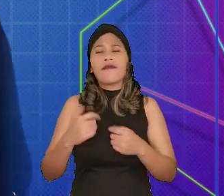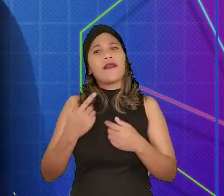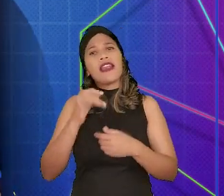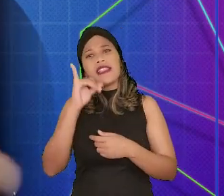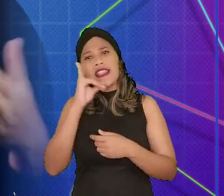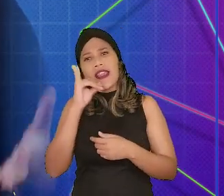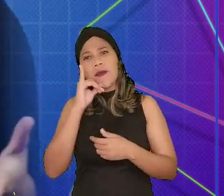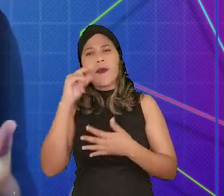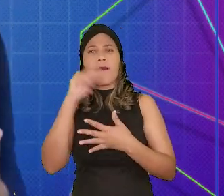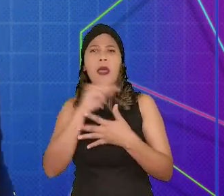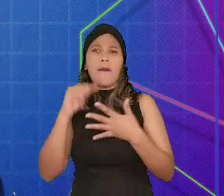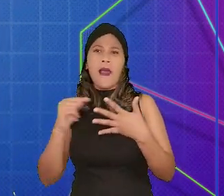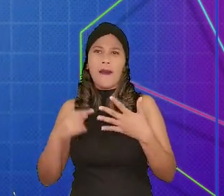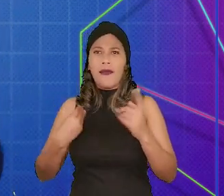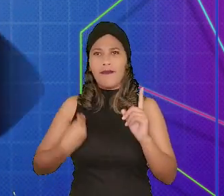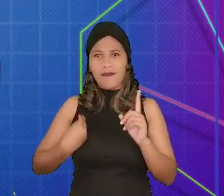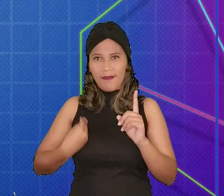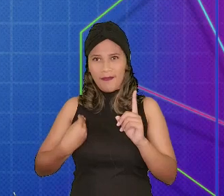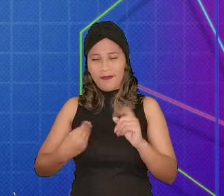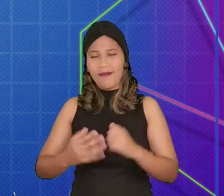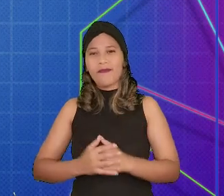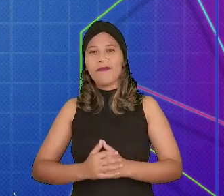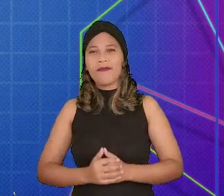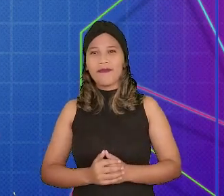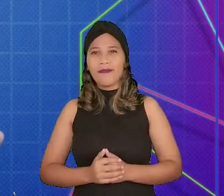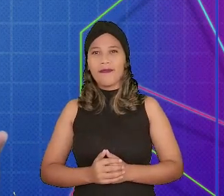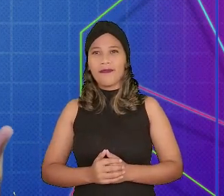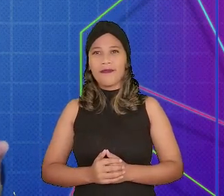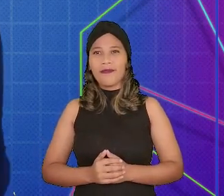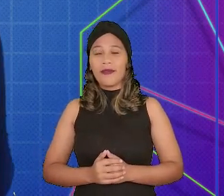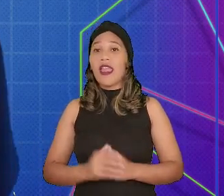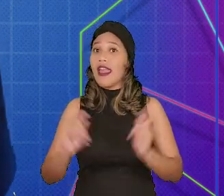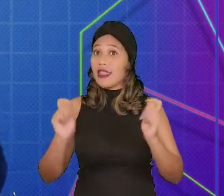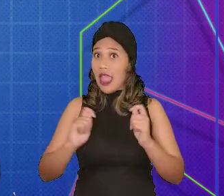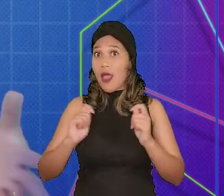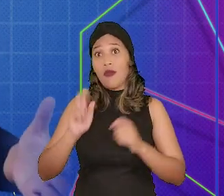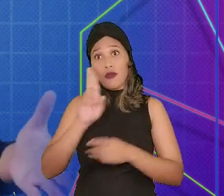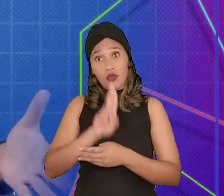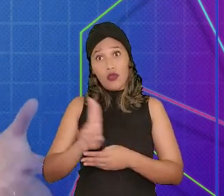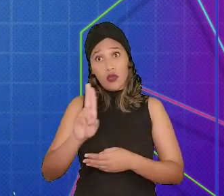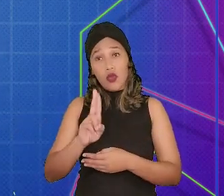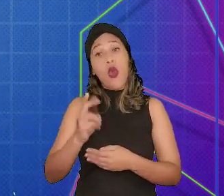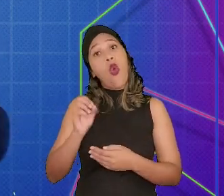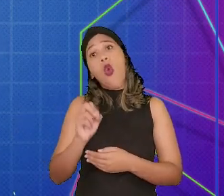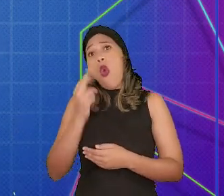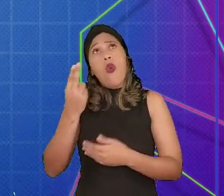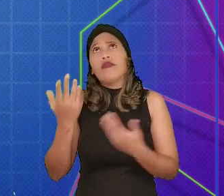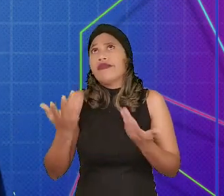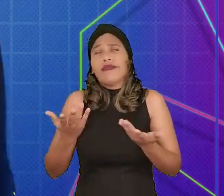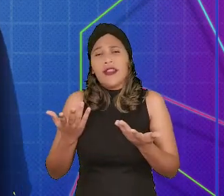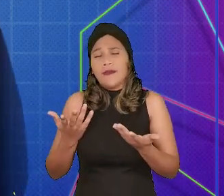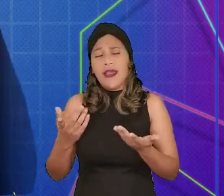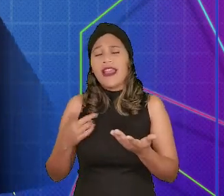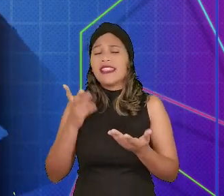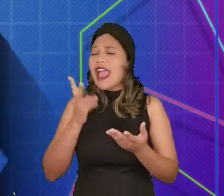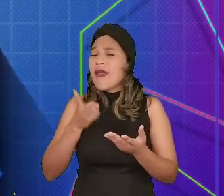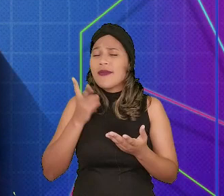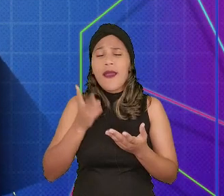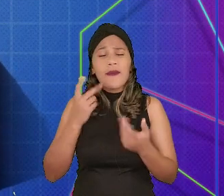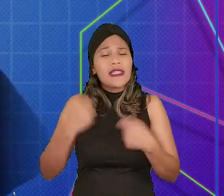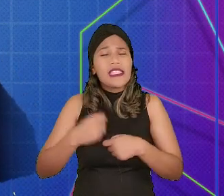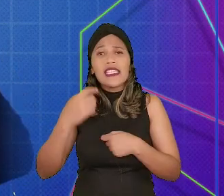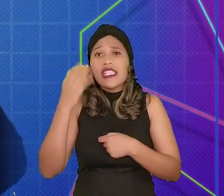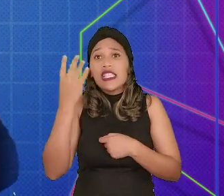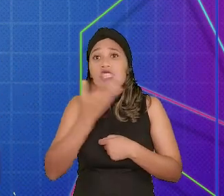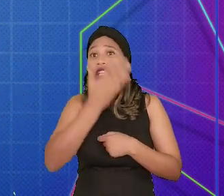Studio Code, o Sublime Text, o Notepad++, o Atom, o PyCharm ou o Eclipse. Lembre-se sempre